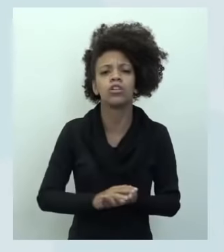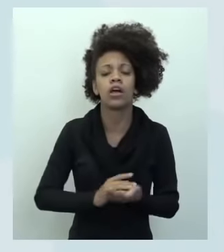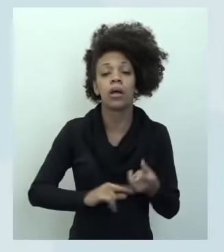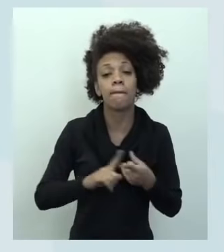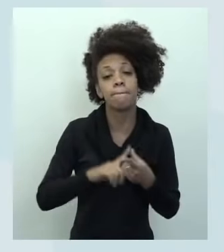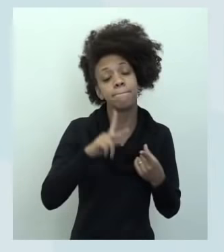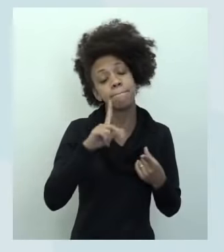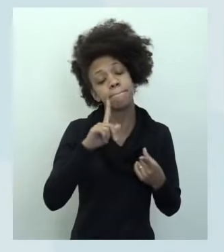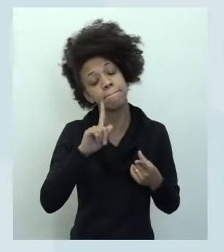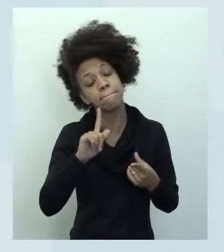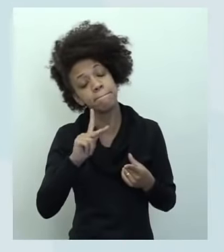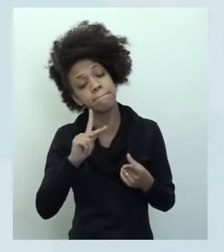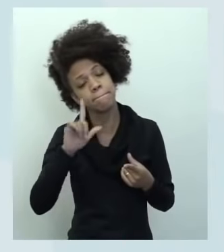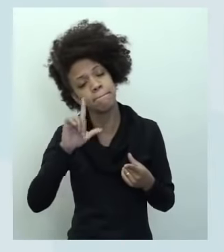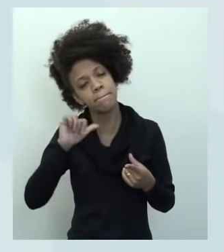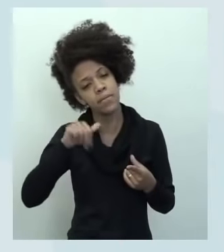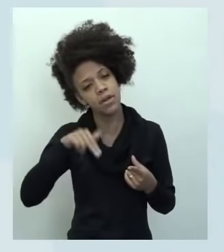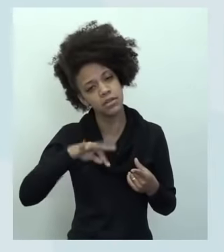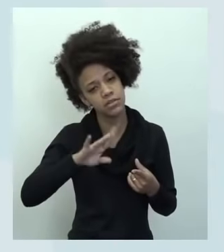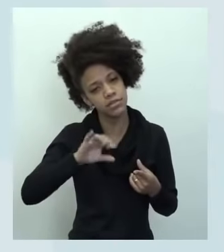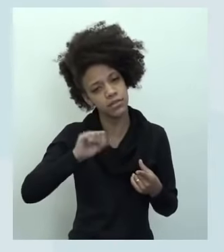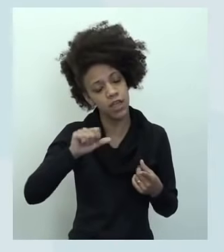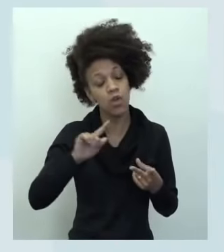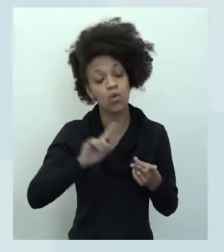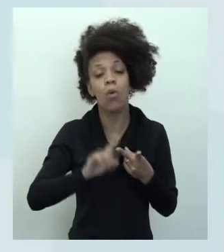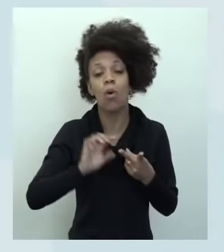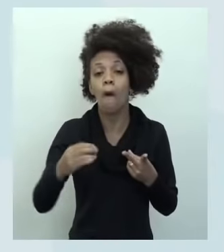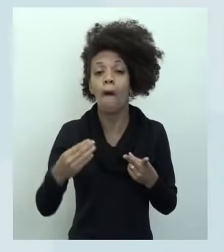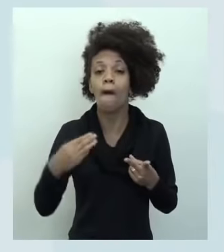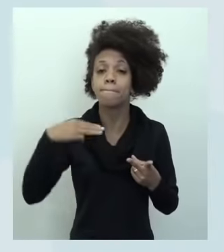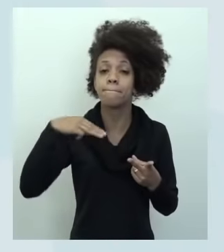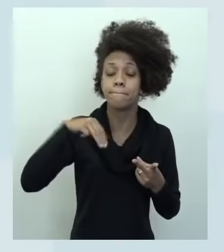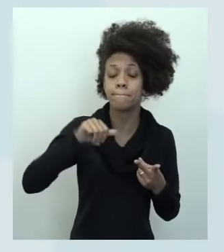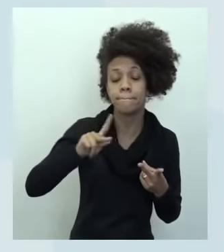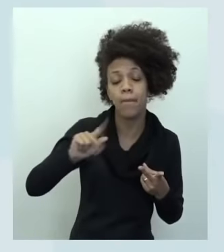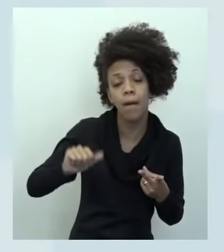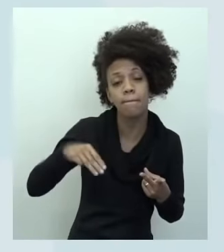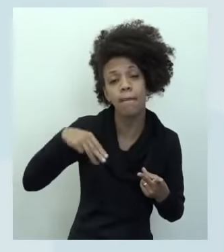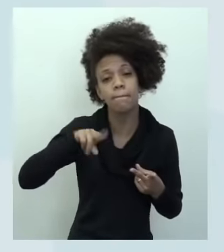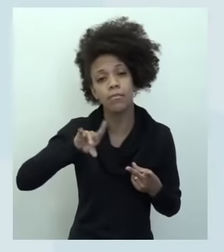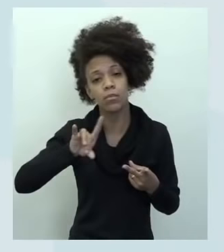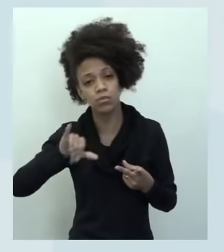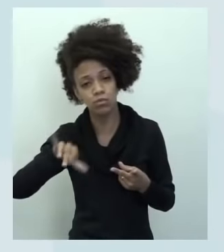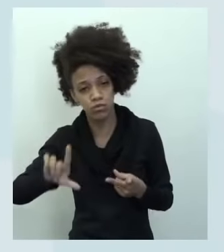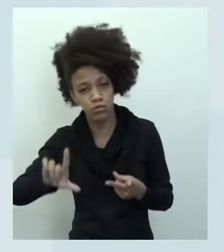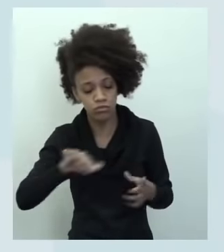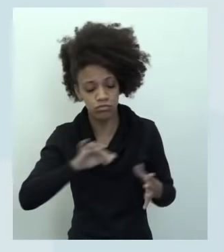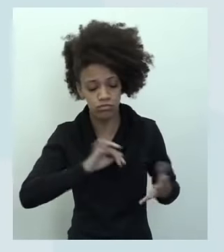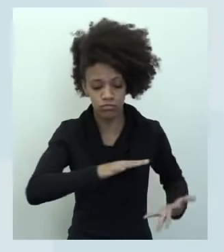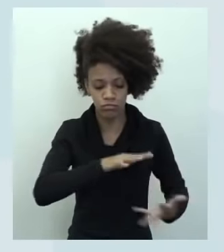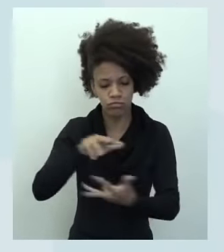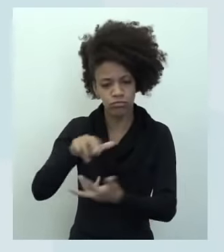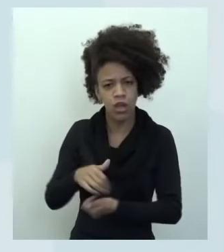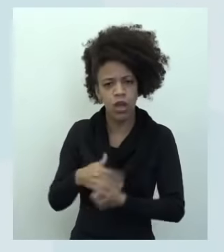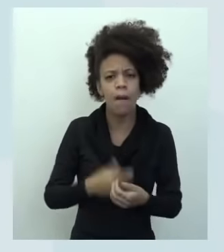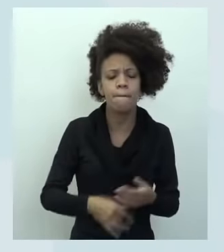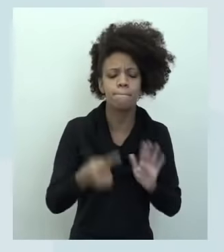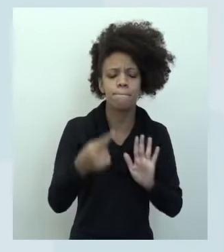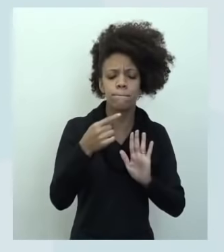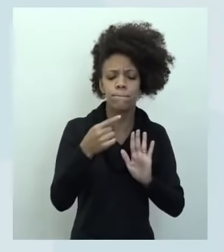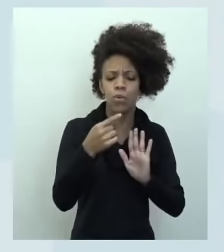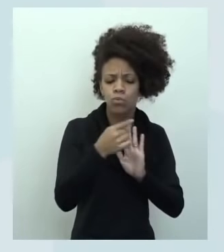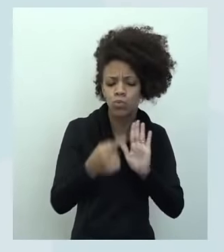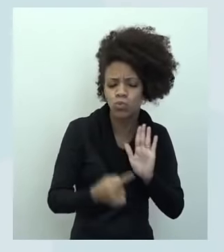ou mapa-mundi. De uma parte, mapa dos continentes, de uma superfície definida por uma dada